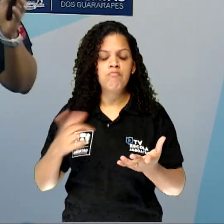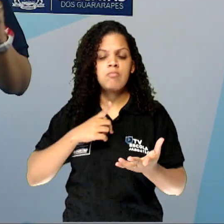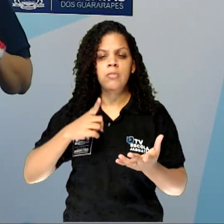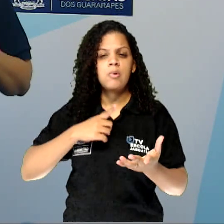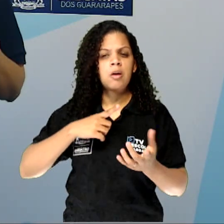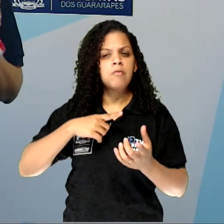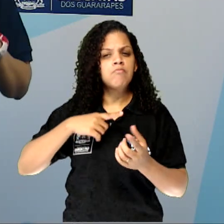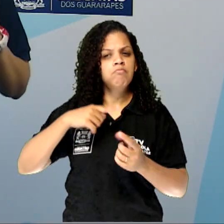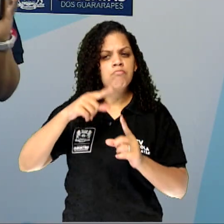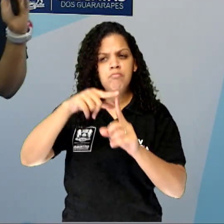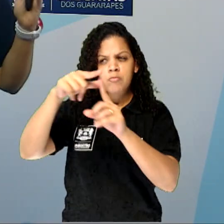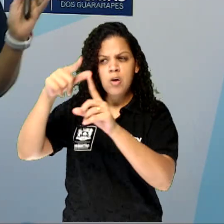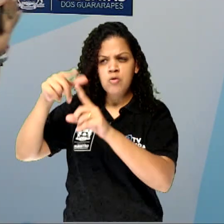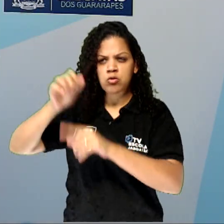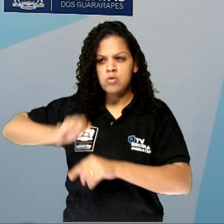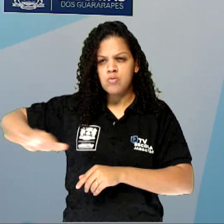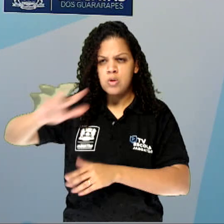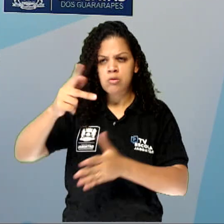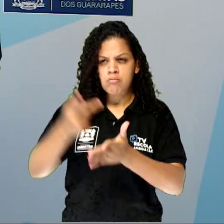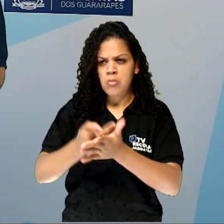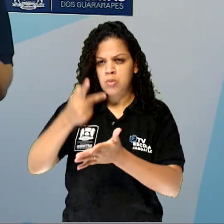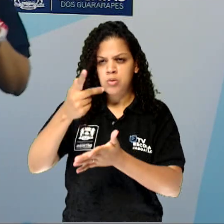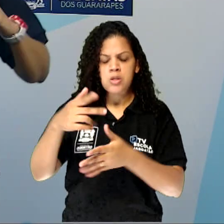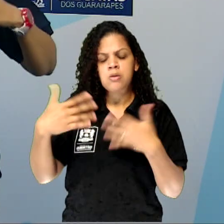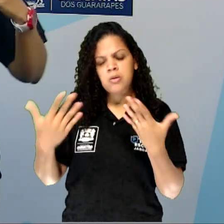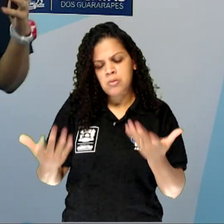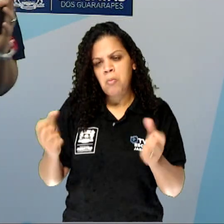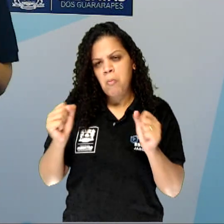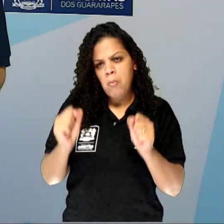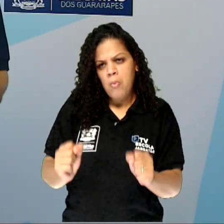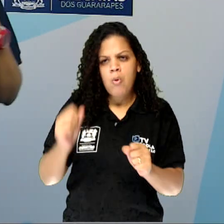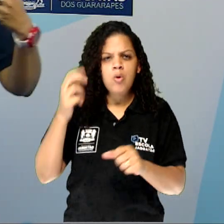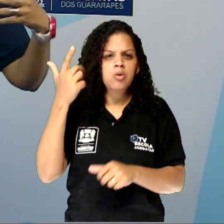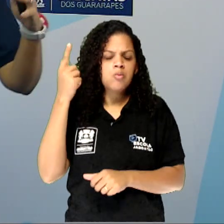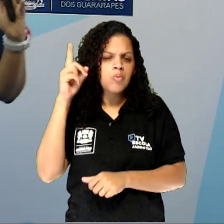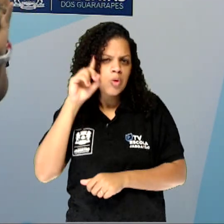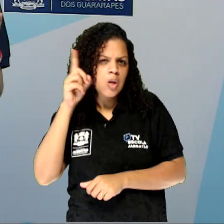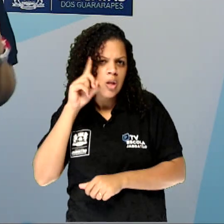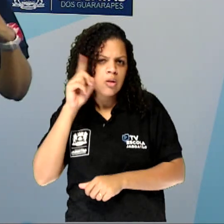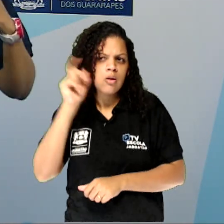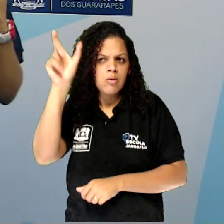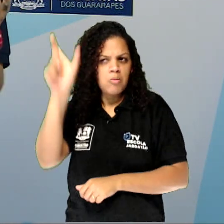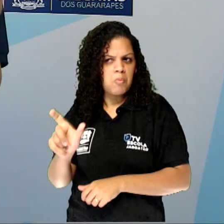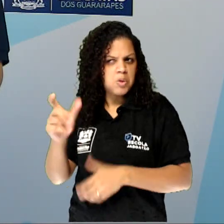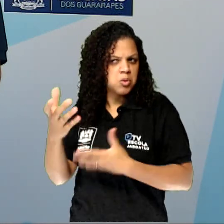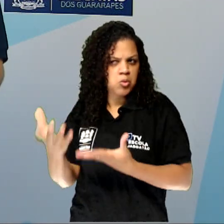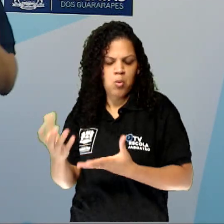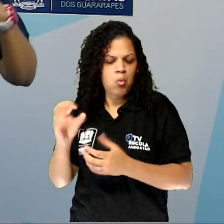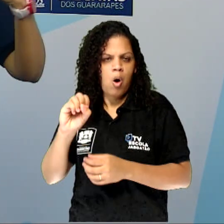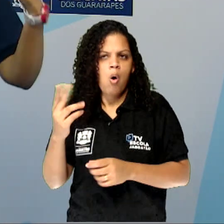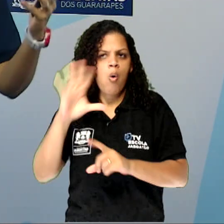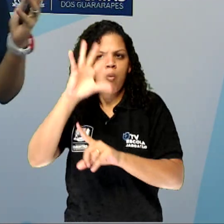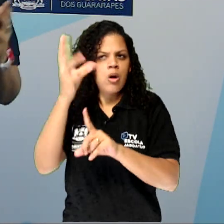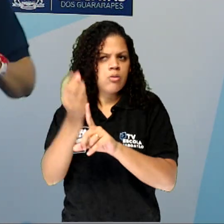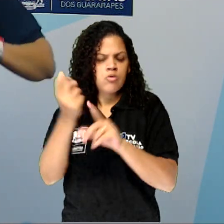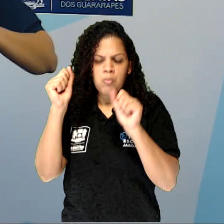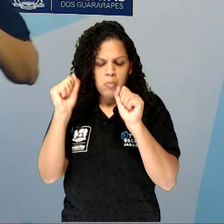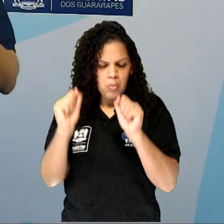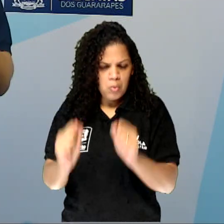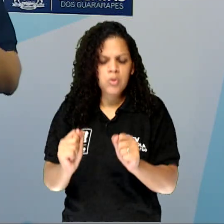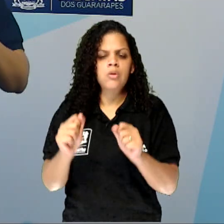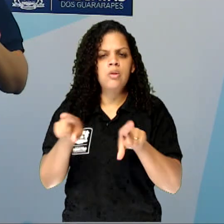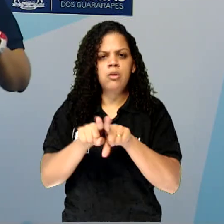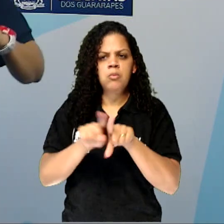ser o cotidiano de alguém, assim, o artista ele pode pegar, assim, vou estudar o cotidiano,